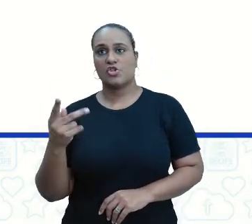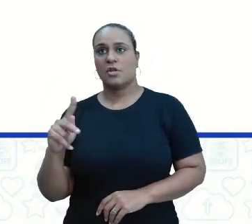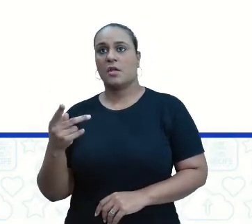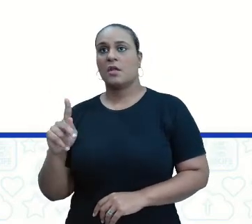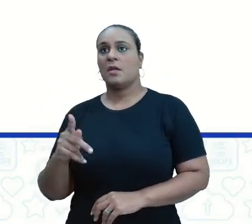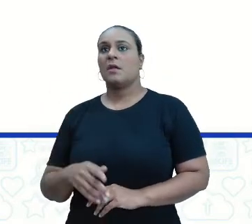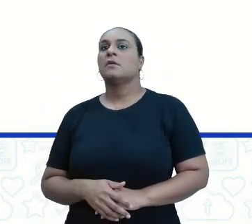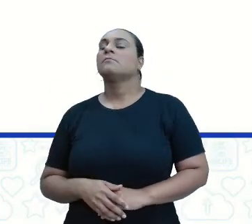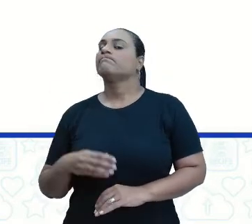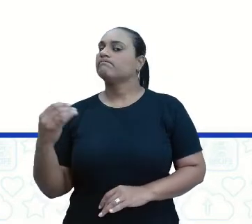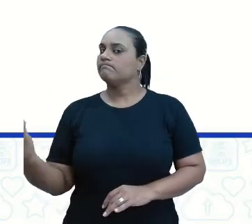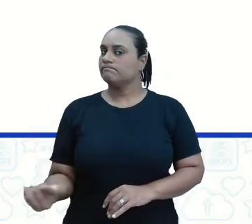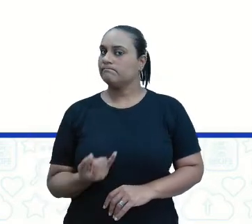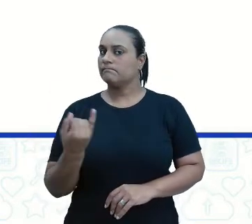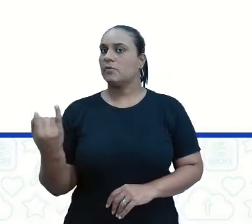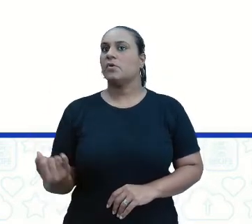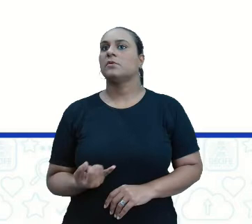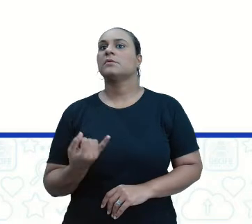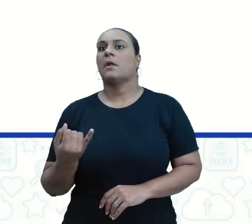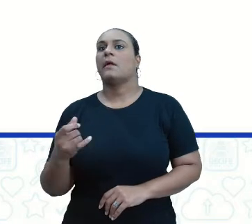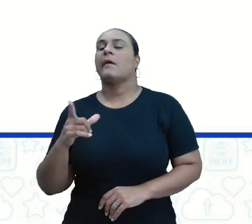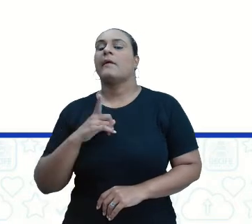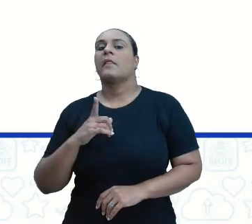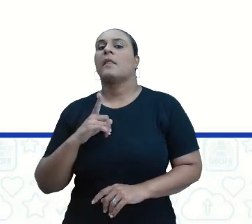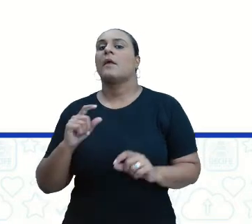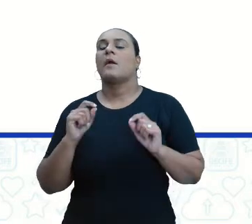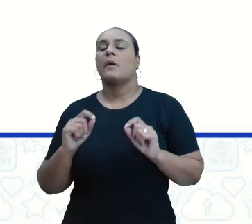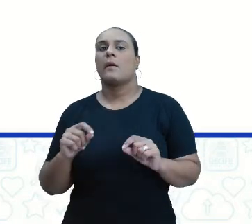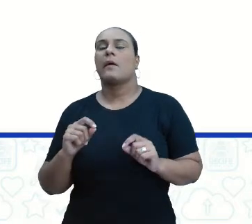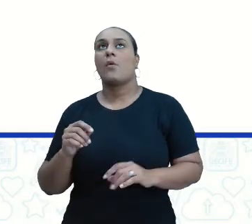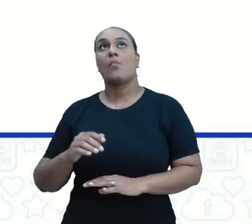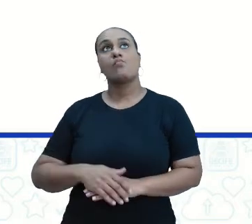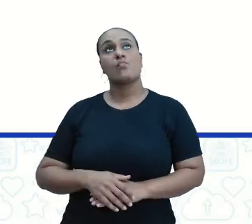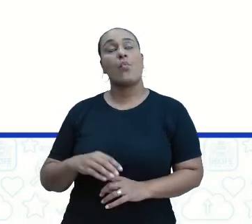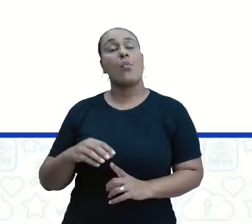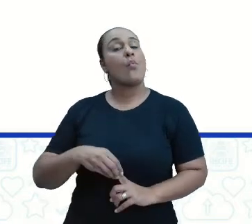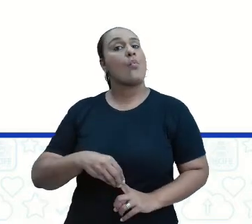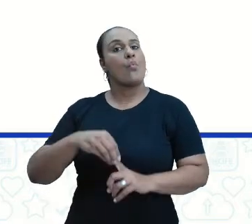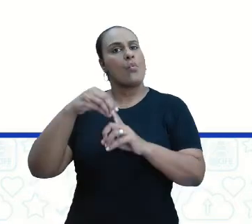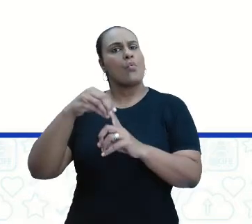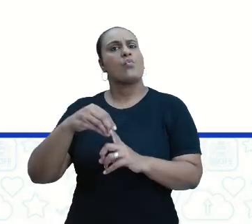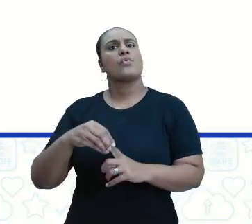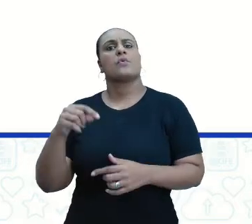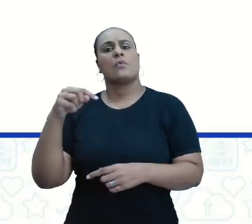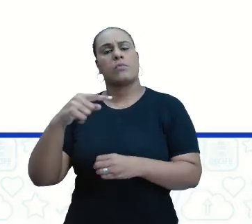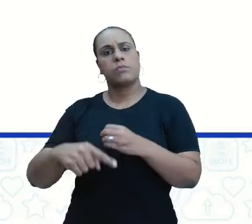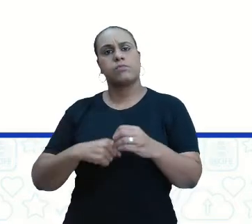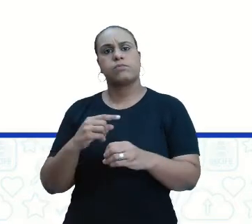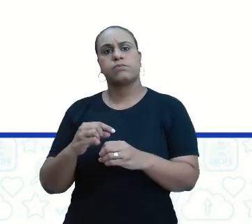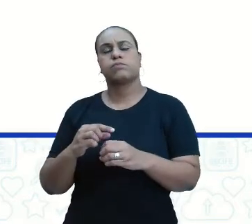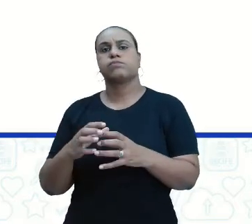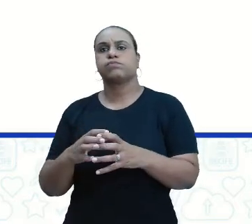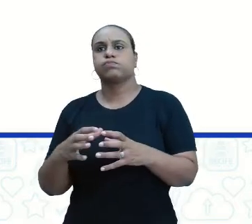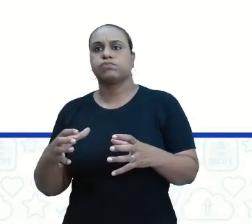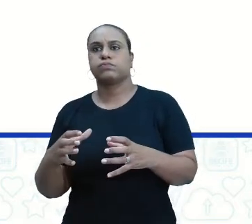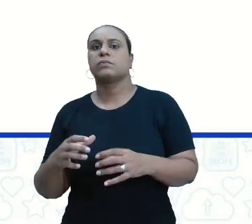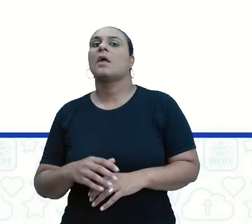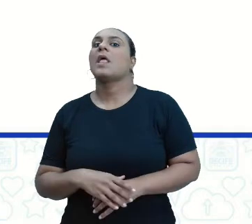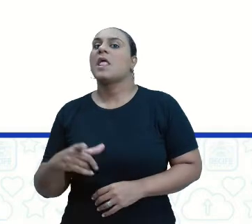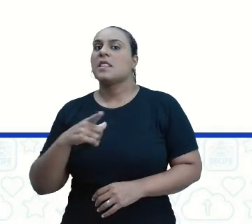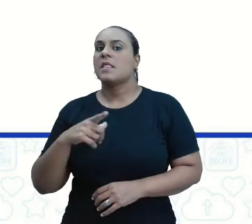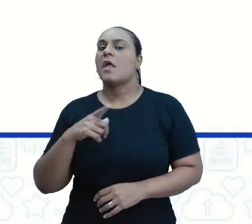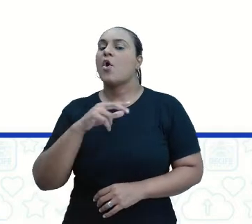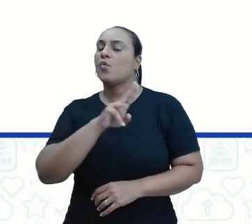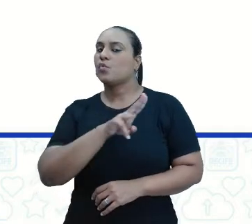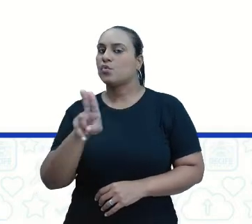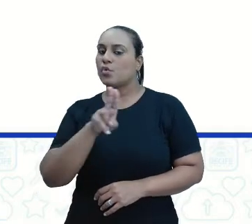aí. Temos o hidrogênio como único elemento que apresenta nome para cada um de